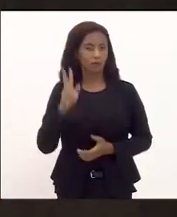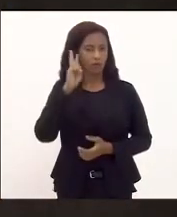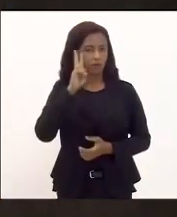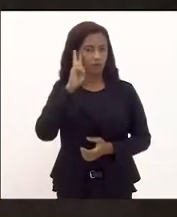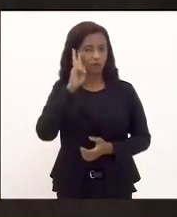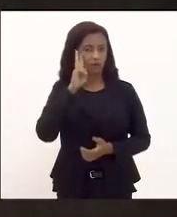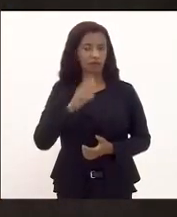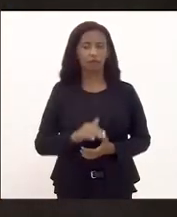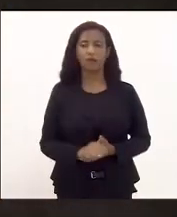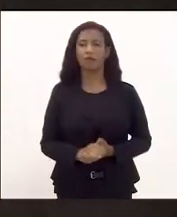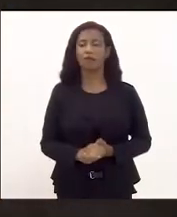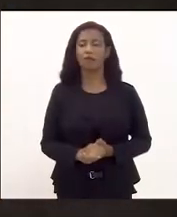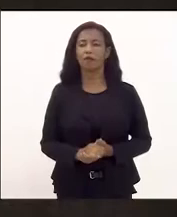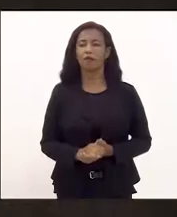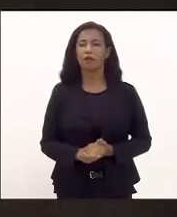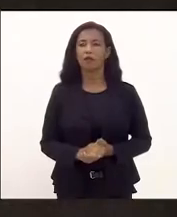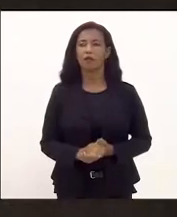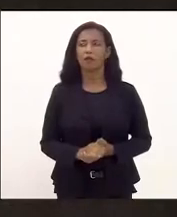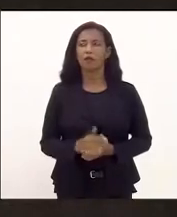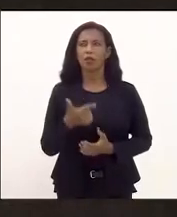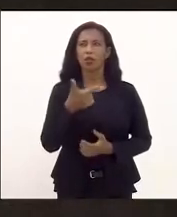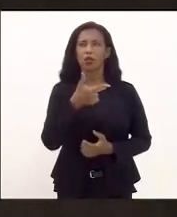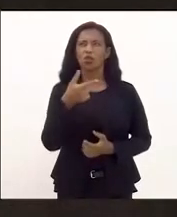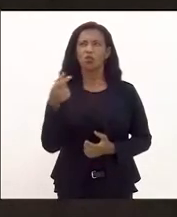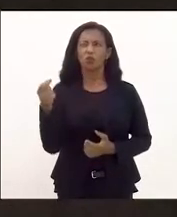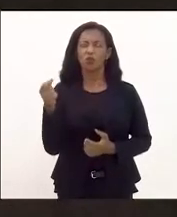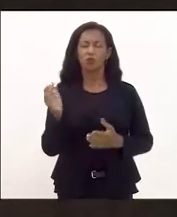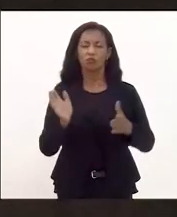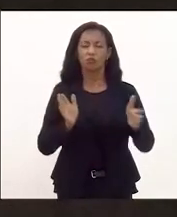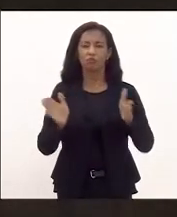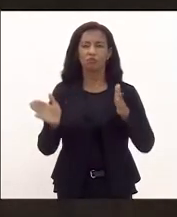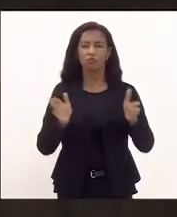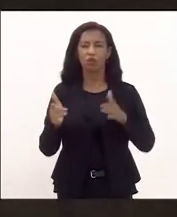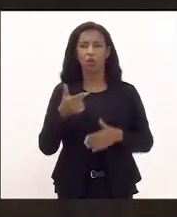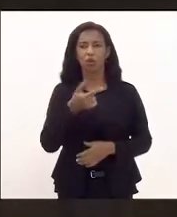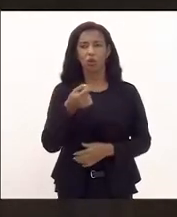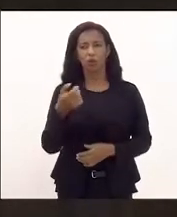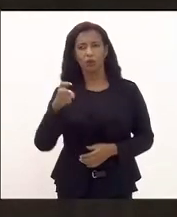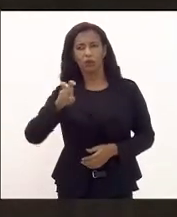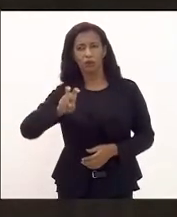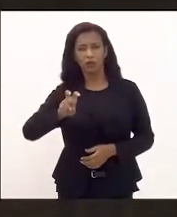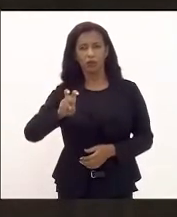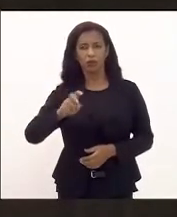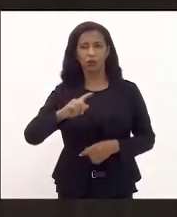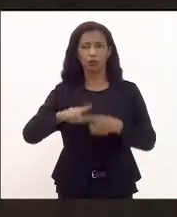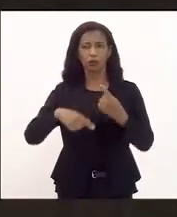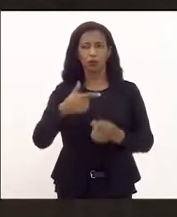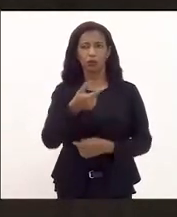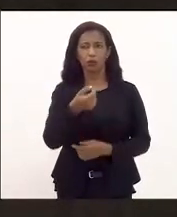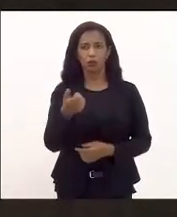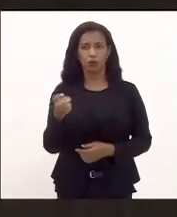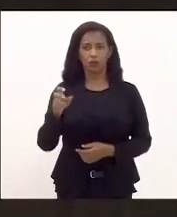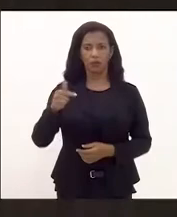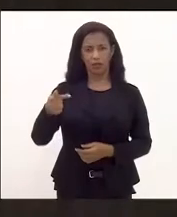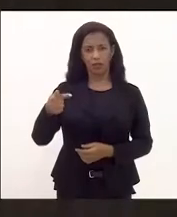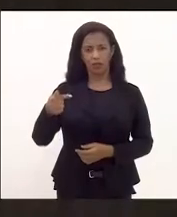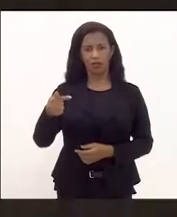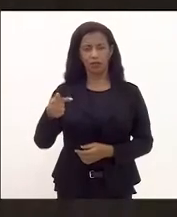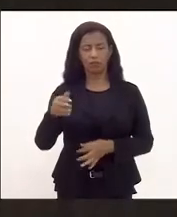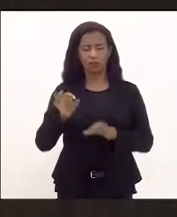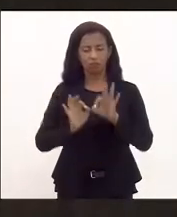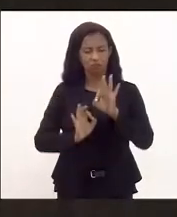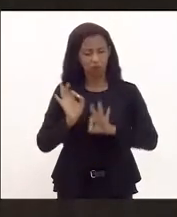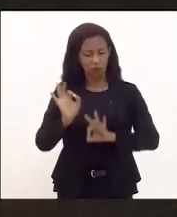que em meados dos anos 2000, precisamente em 2005 e depois em 2007, se